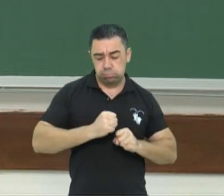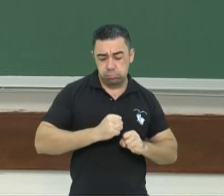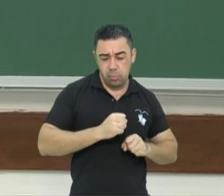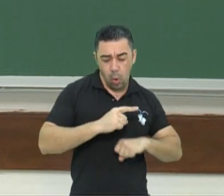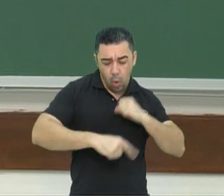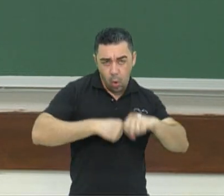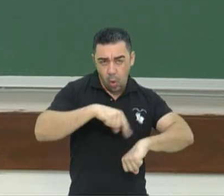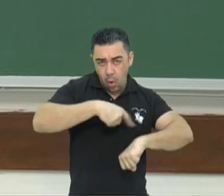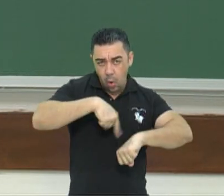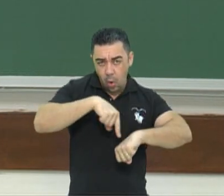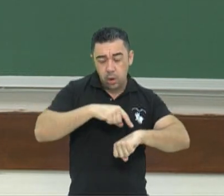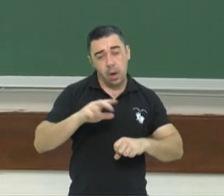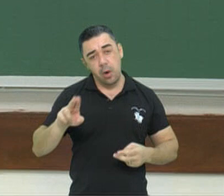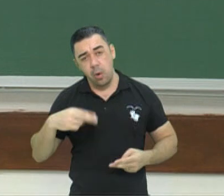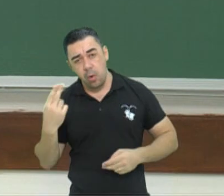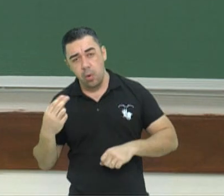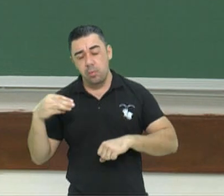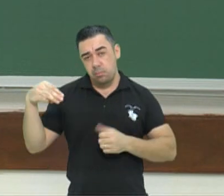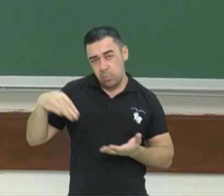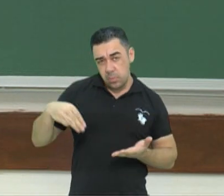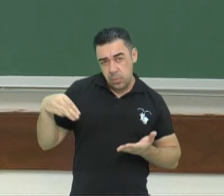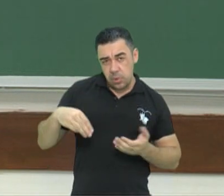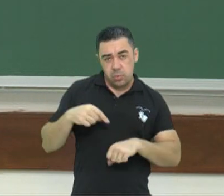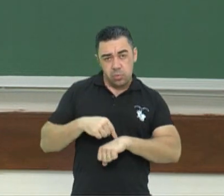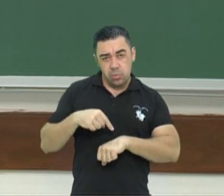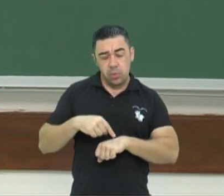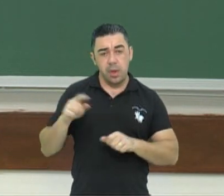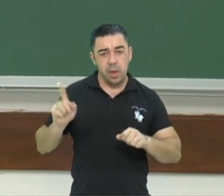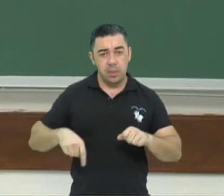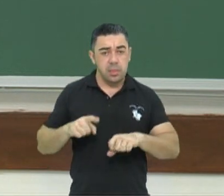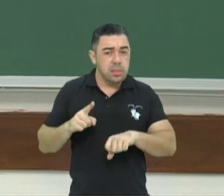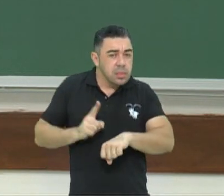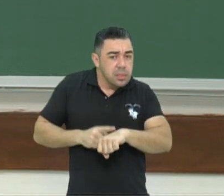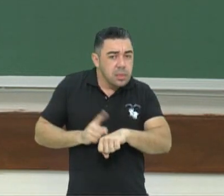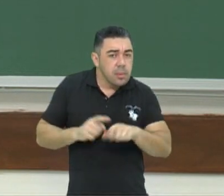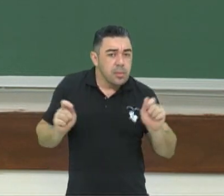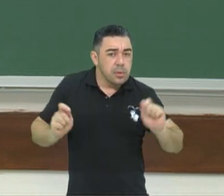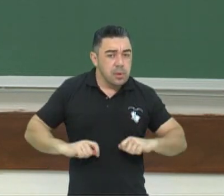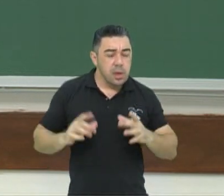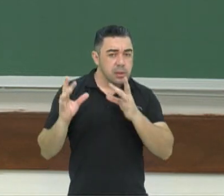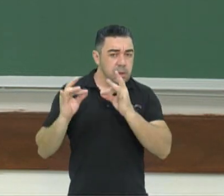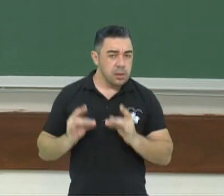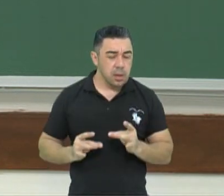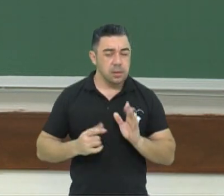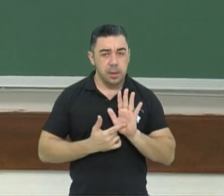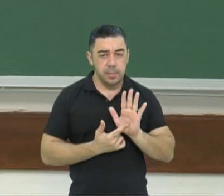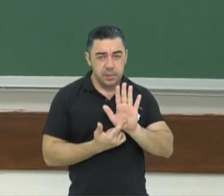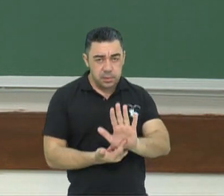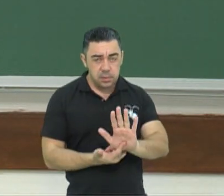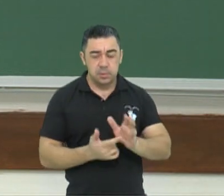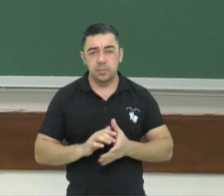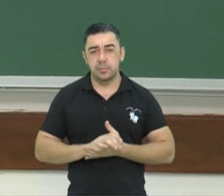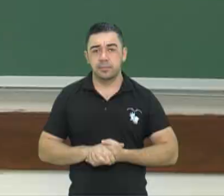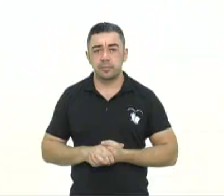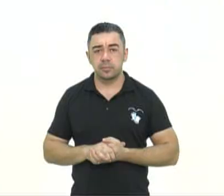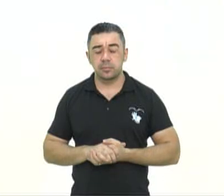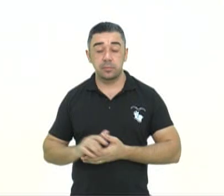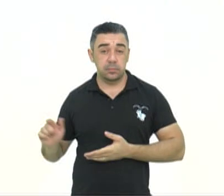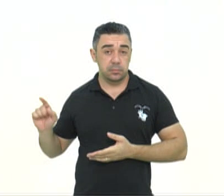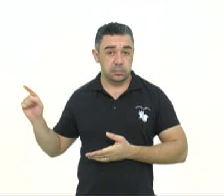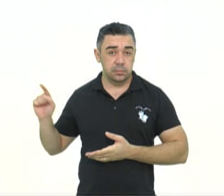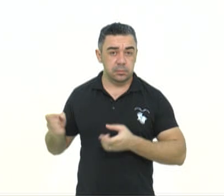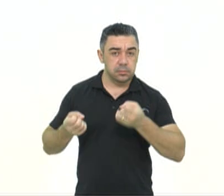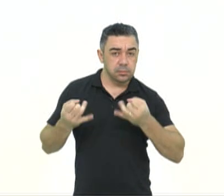durar alguns minutos. Então é esse tempo que você tem para você poder ter a todos os detalhes que estão sendo apresentados. E ela fala